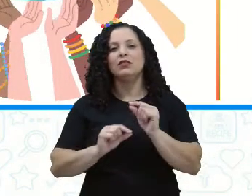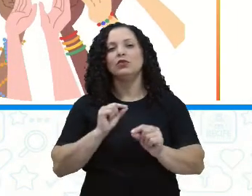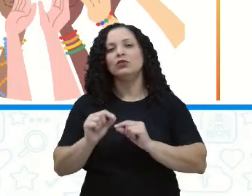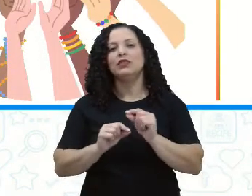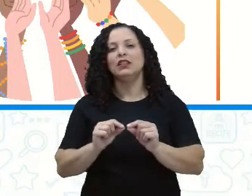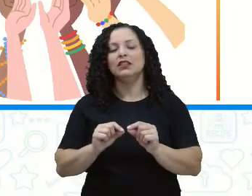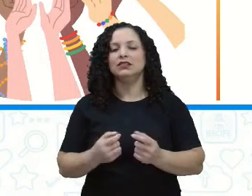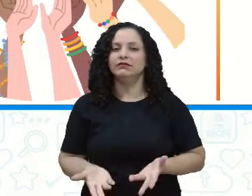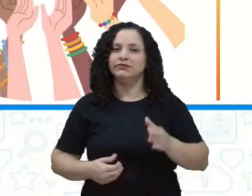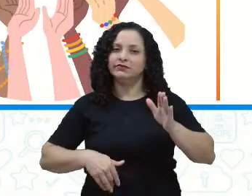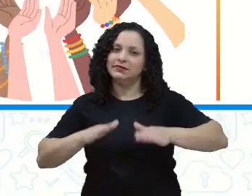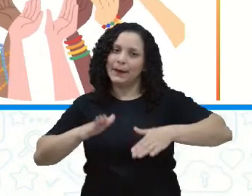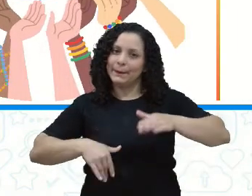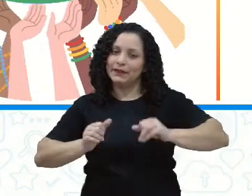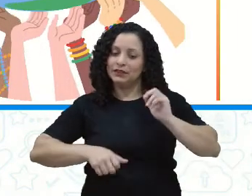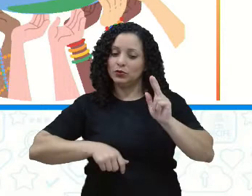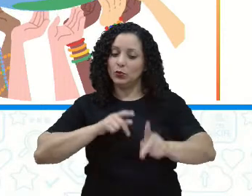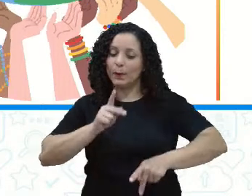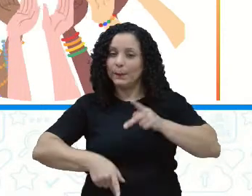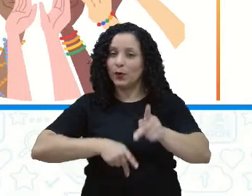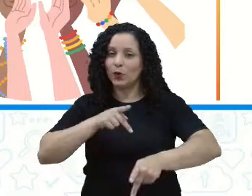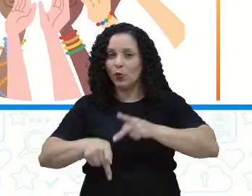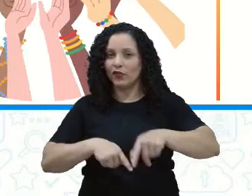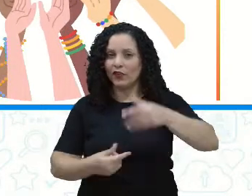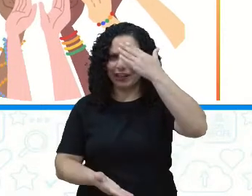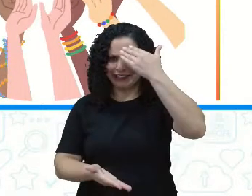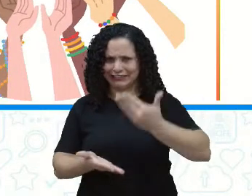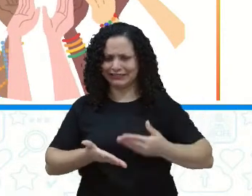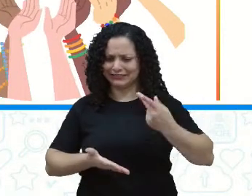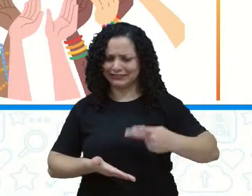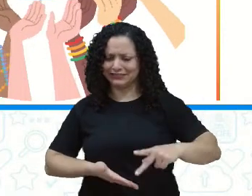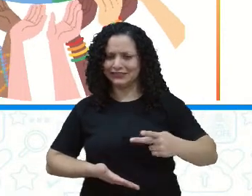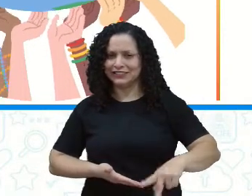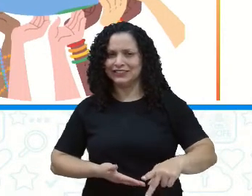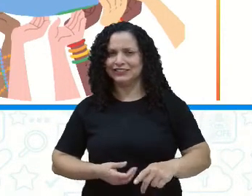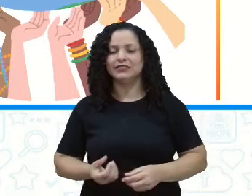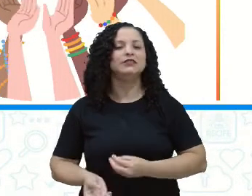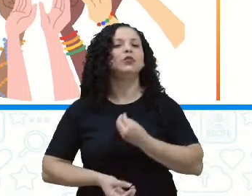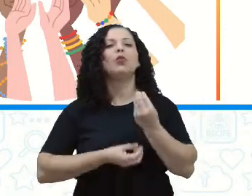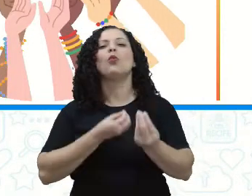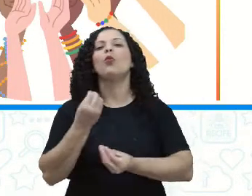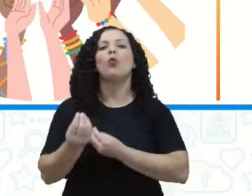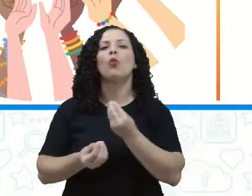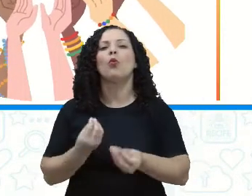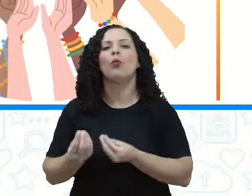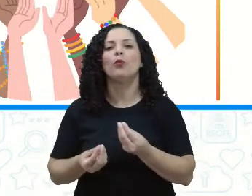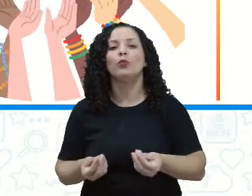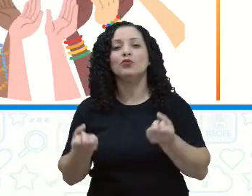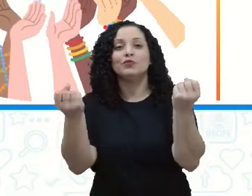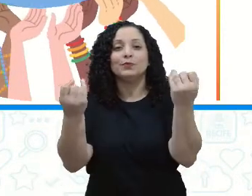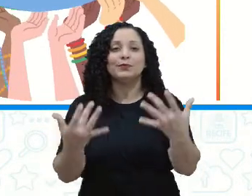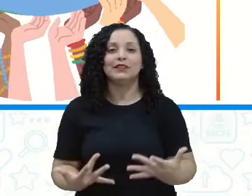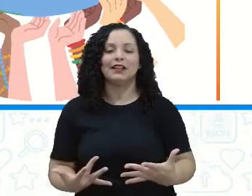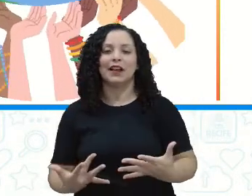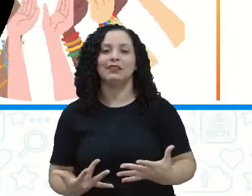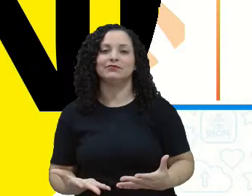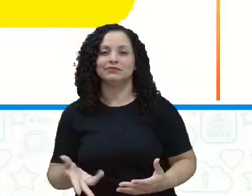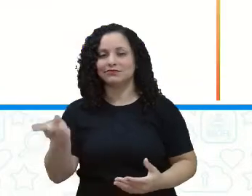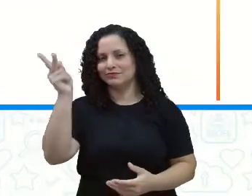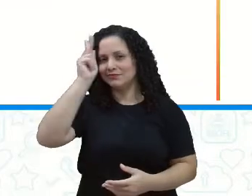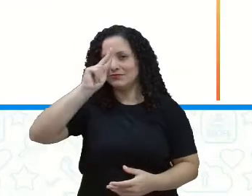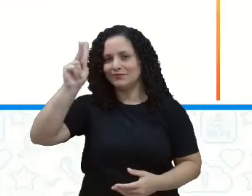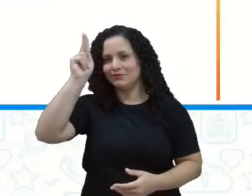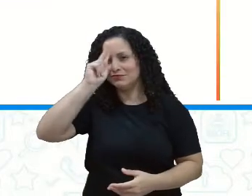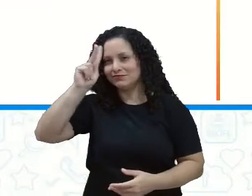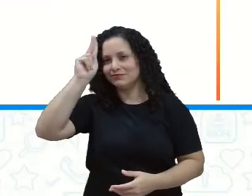a crença de um povo, com o que eles acreditam, com a maneira como eles contam para os seus descendentes.